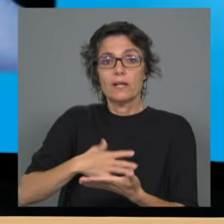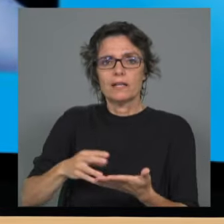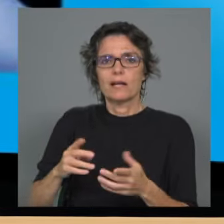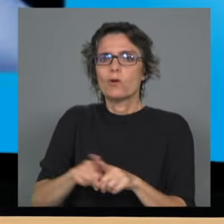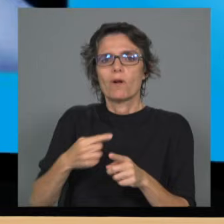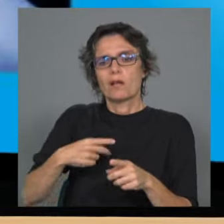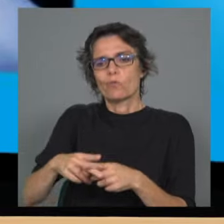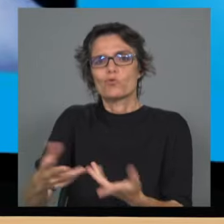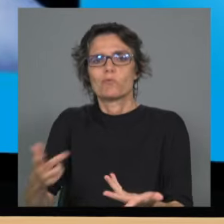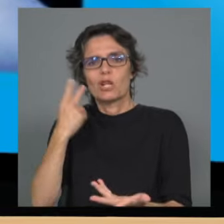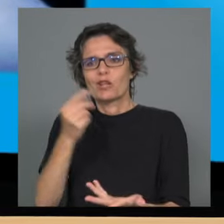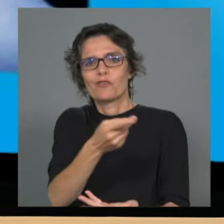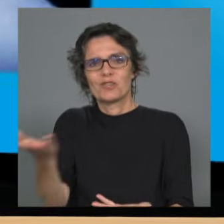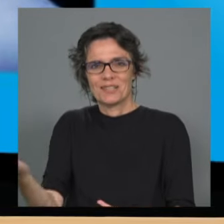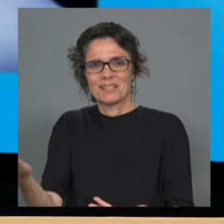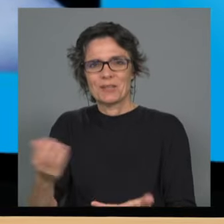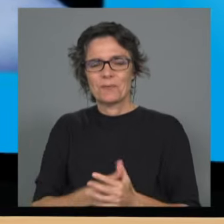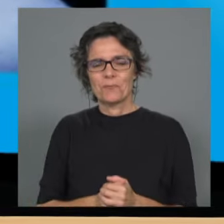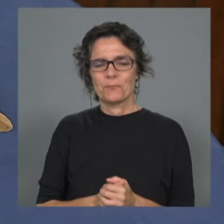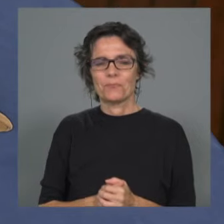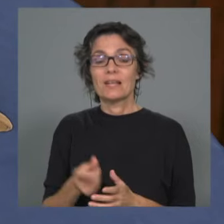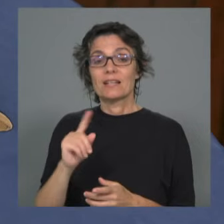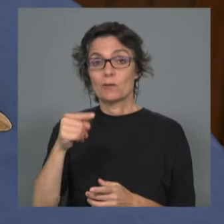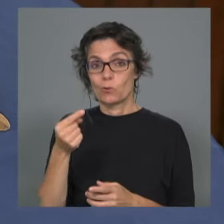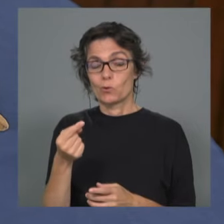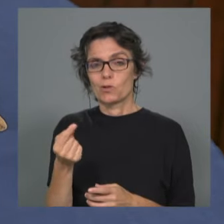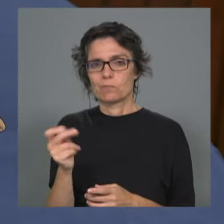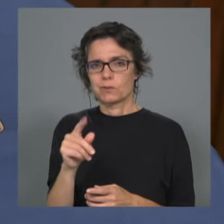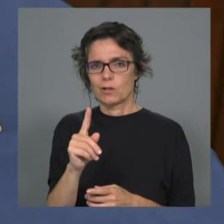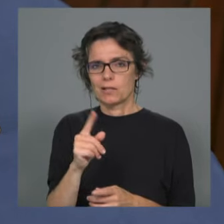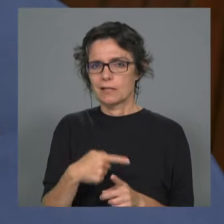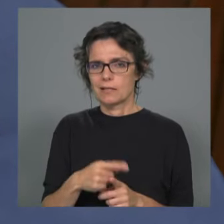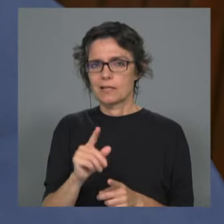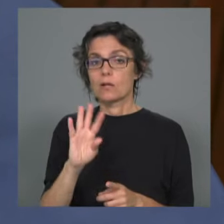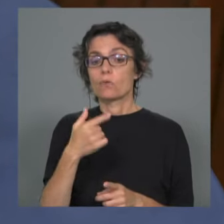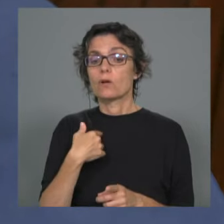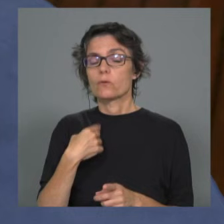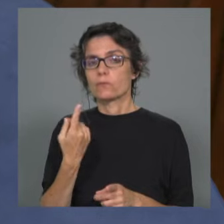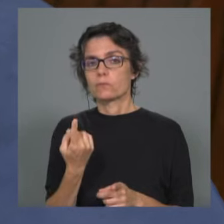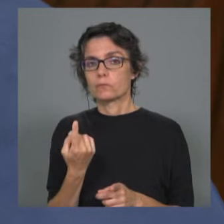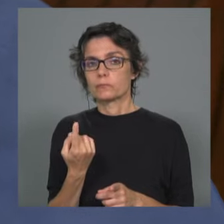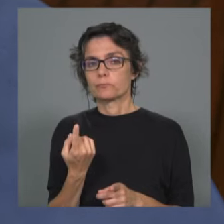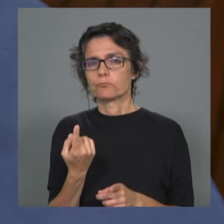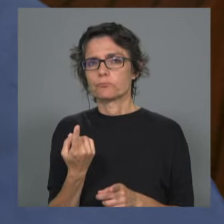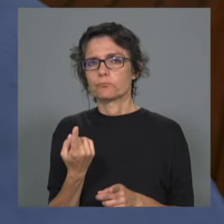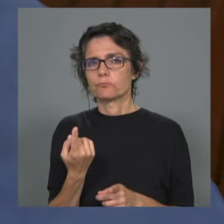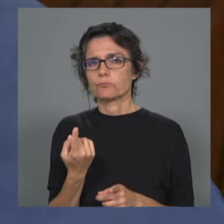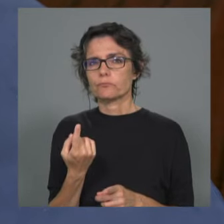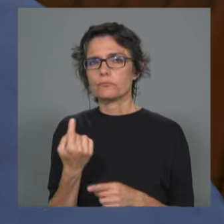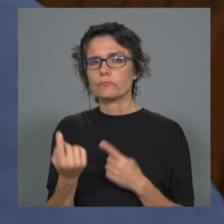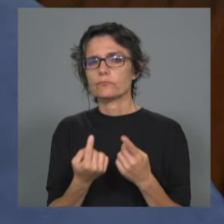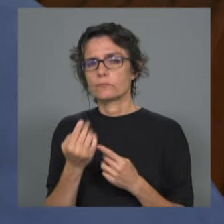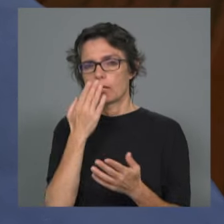Outro pormenor talvez interessante é que quando muitas vezes víamos certas